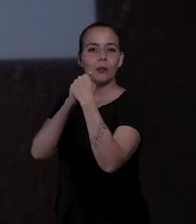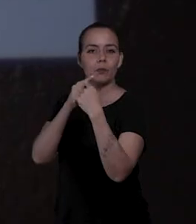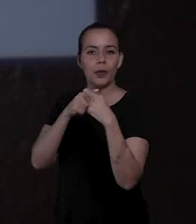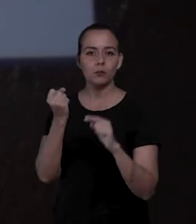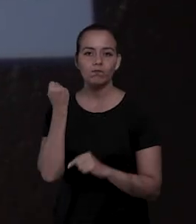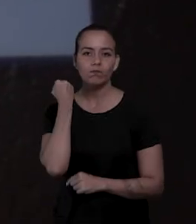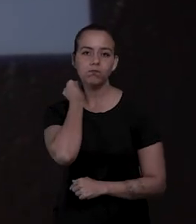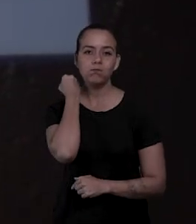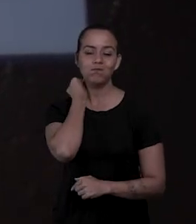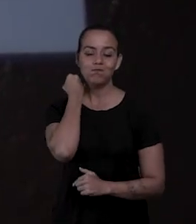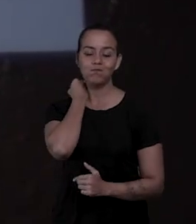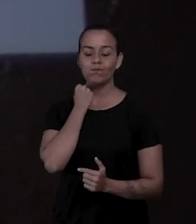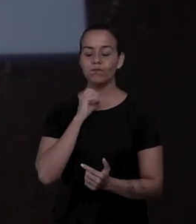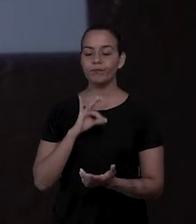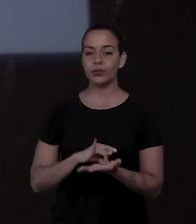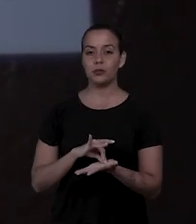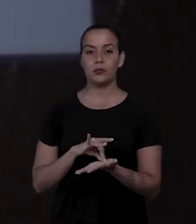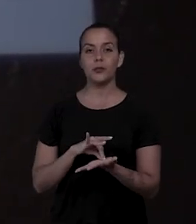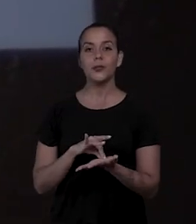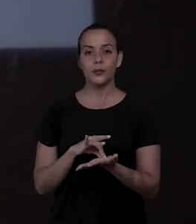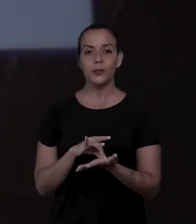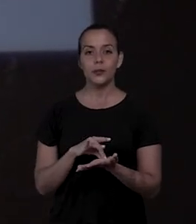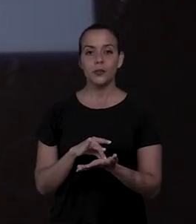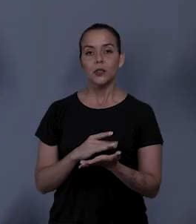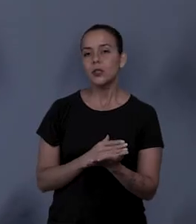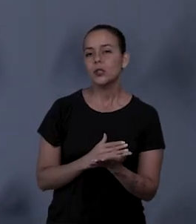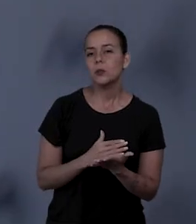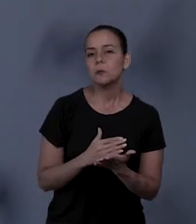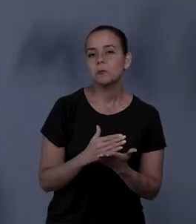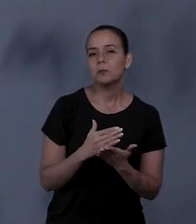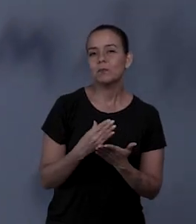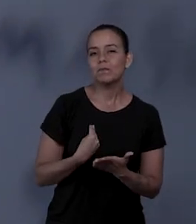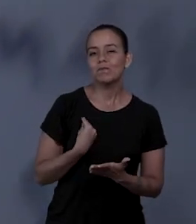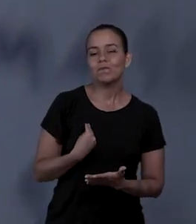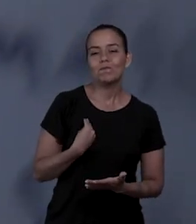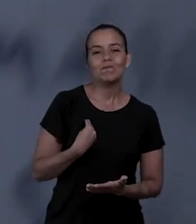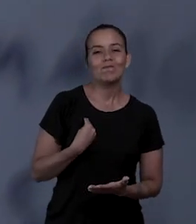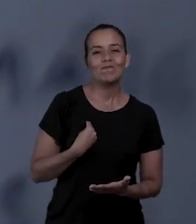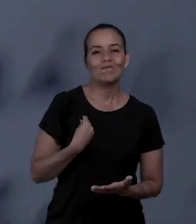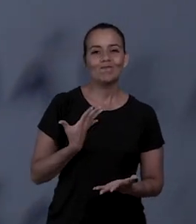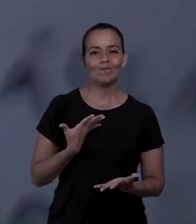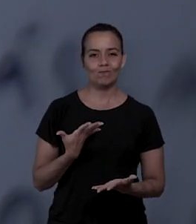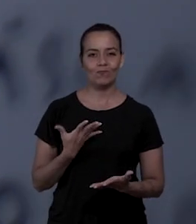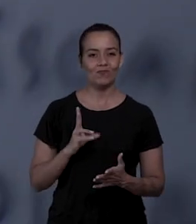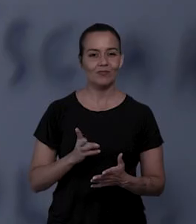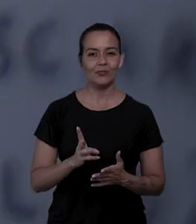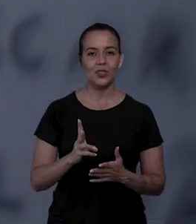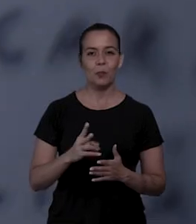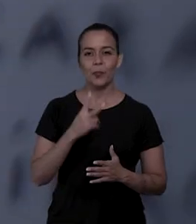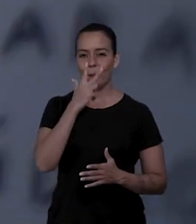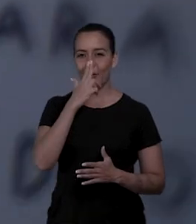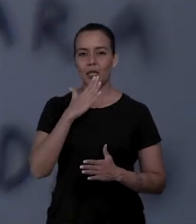real. E nós vamos funcionando cada vez mais em modo de